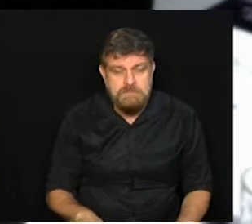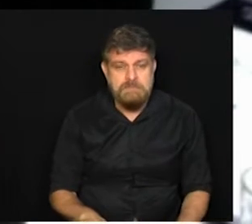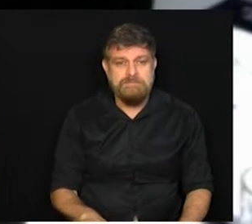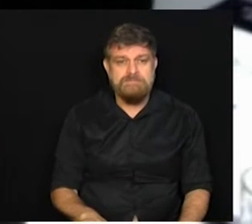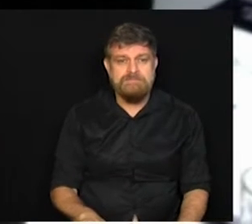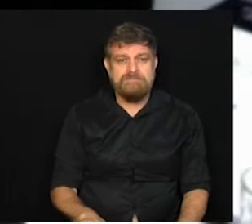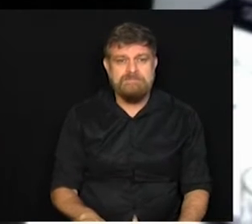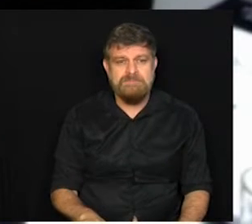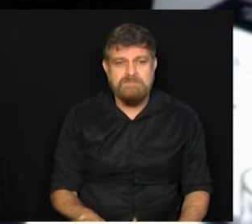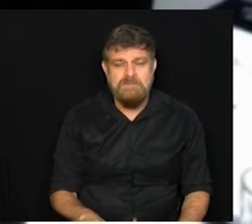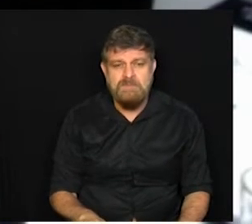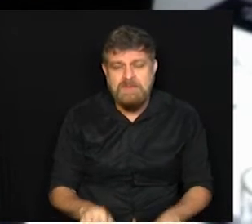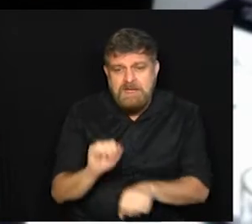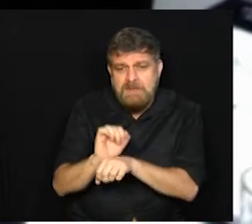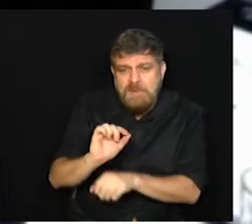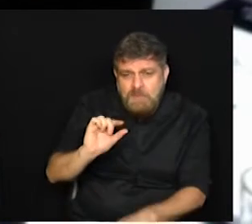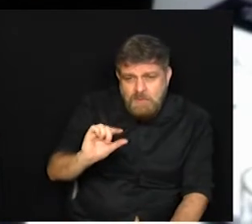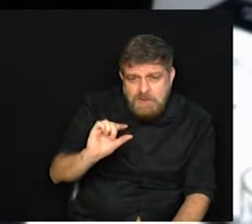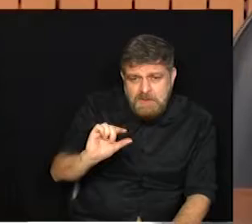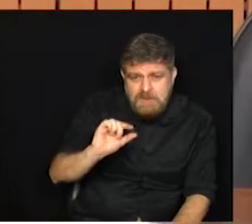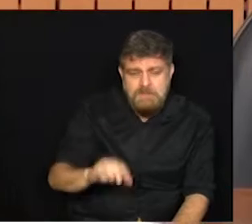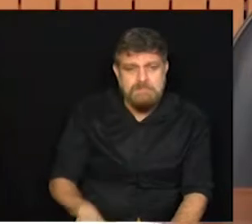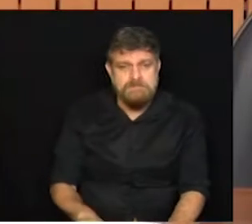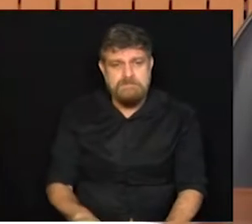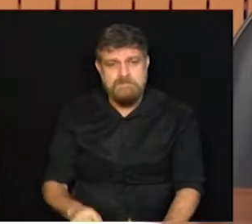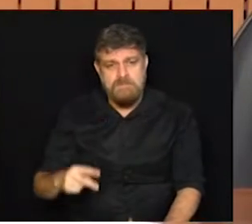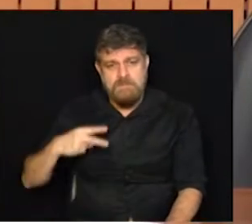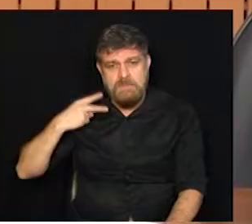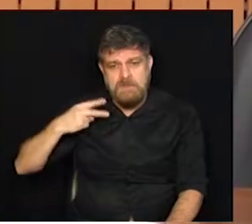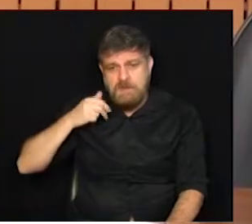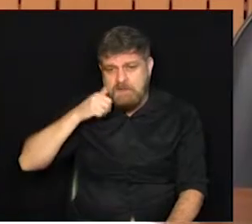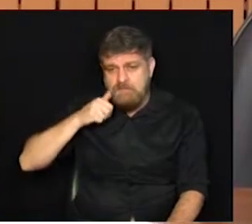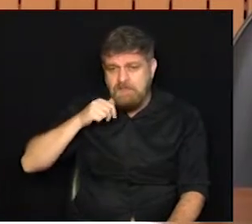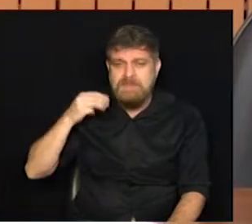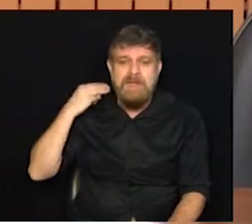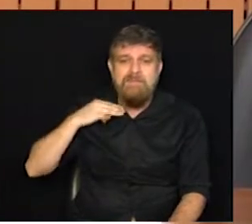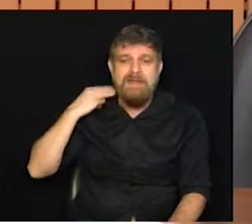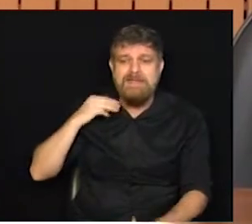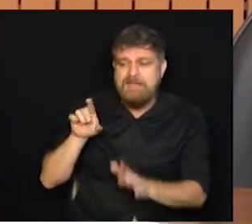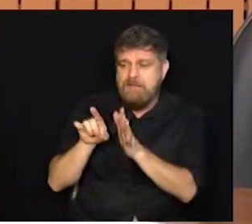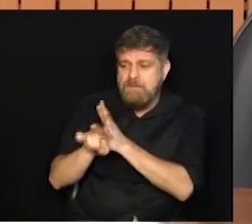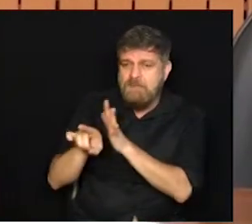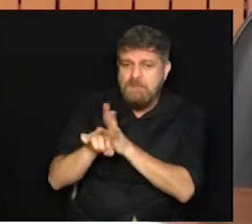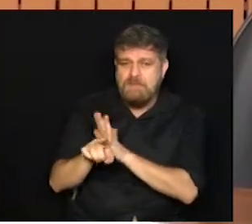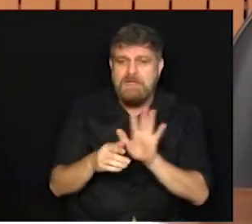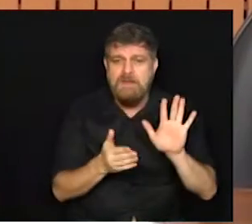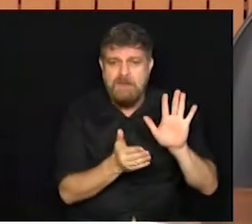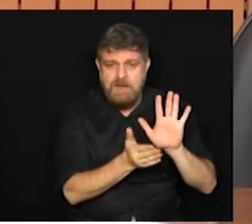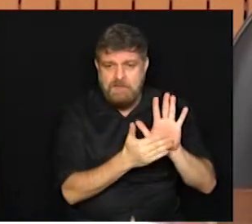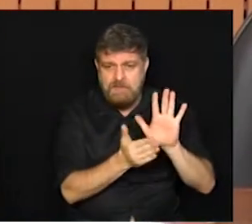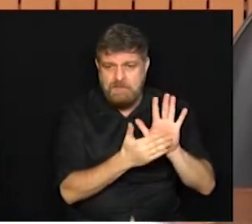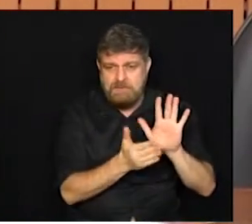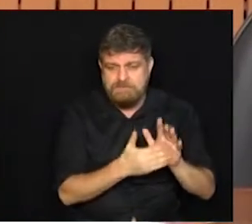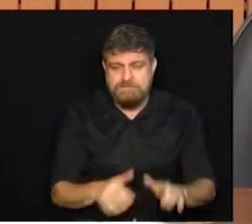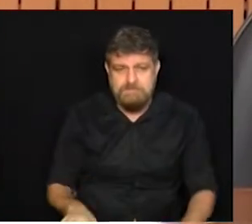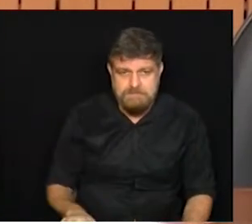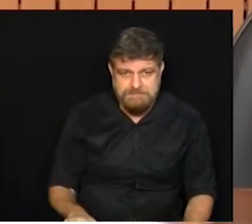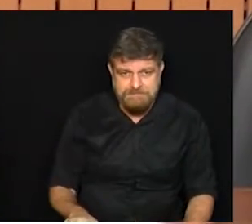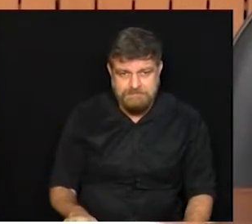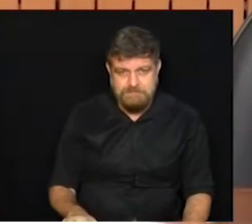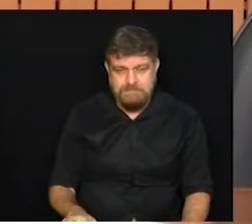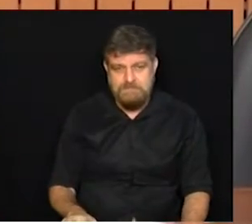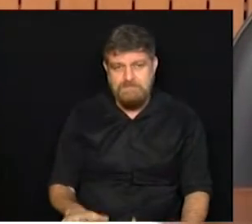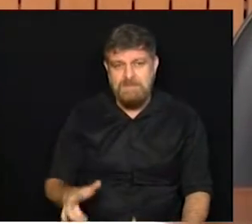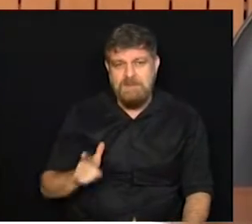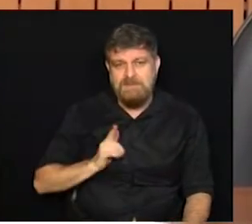Assim, a vereadora... Espera só um minuto. A vereadora Mariana Conte queria fazer uma pergunta e uma proposta. Vamos deixar ela falar, daí depois você já responde. Eu